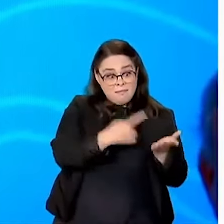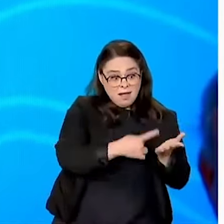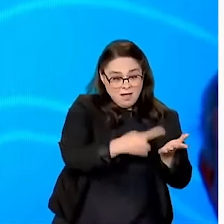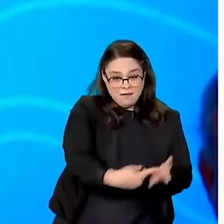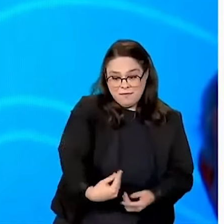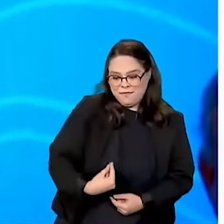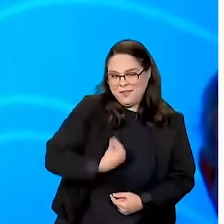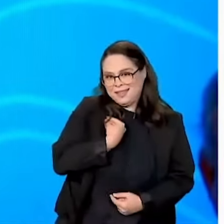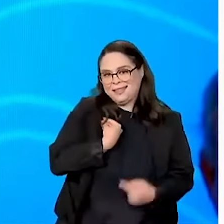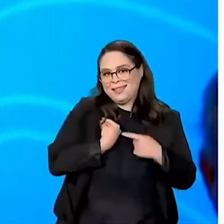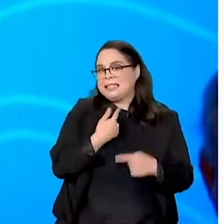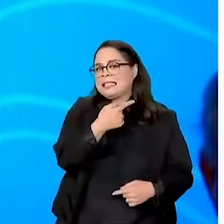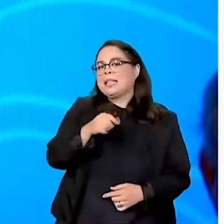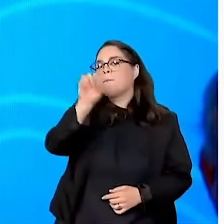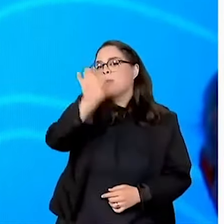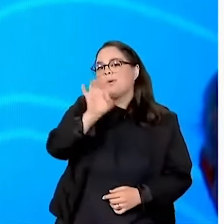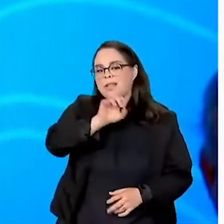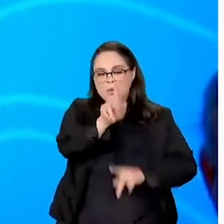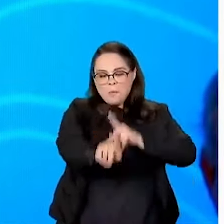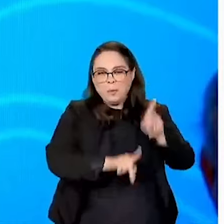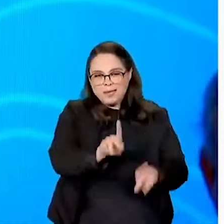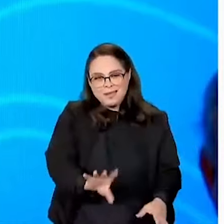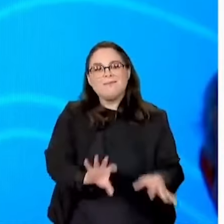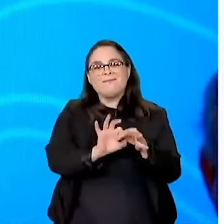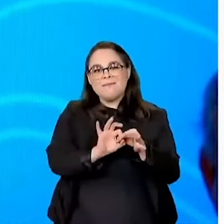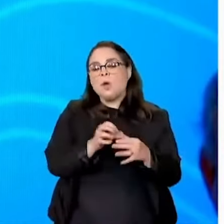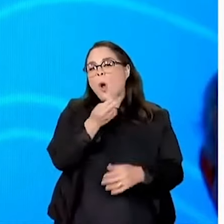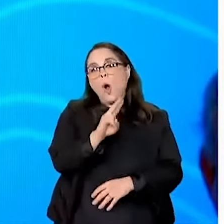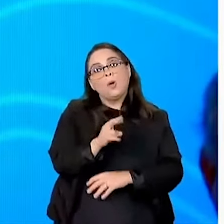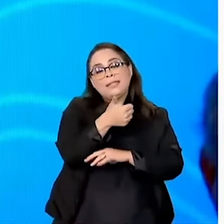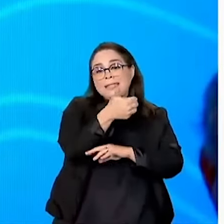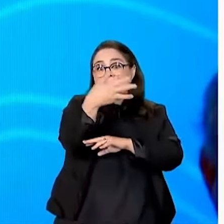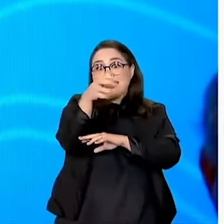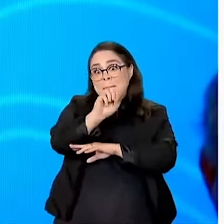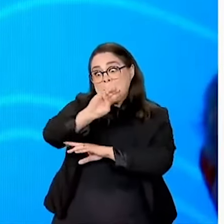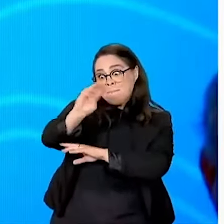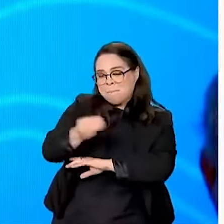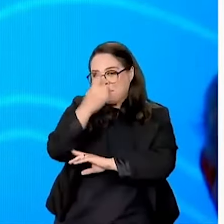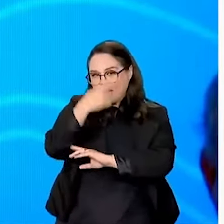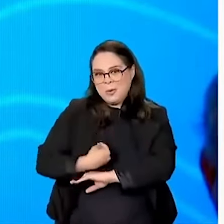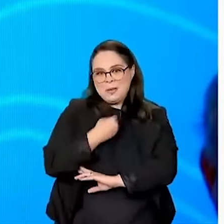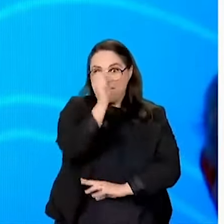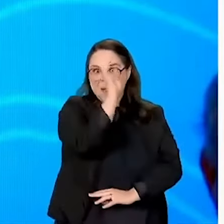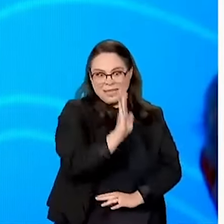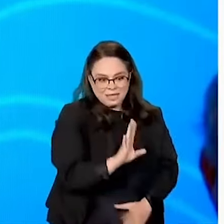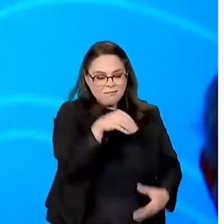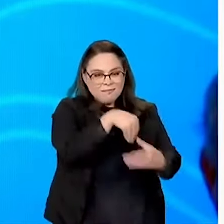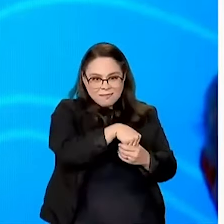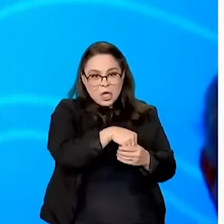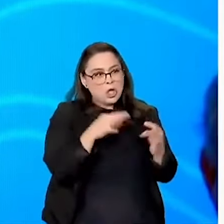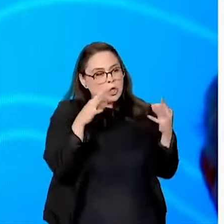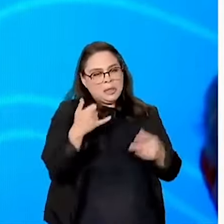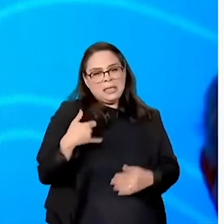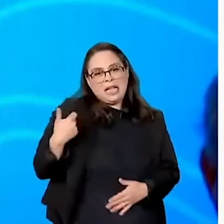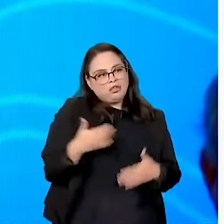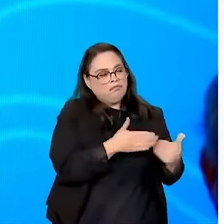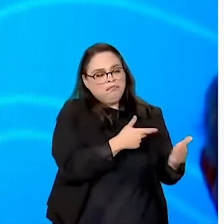de 70% da nossa população, ou 130 milhões de brasileiros e brasileiras de todas as